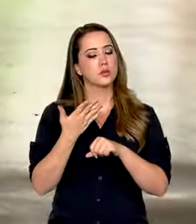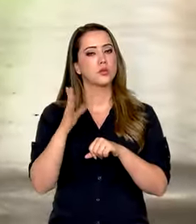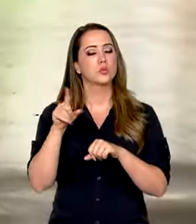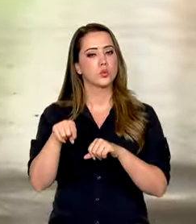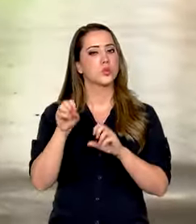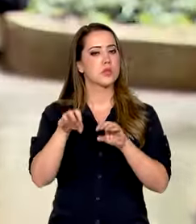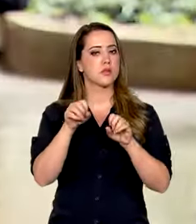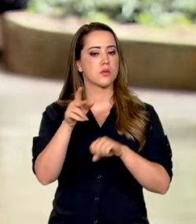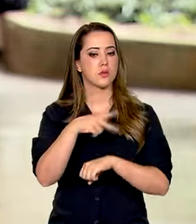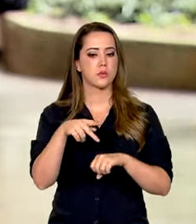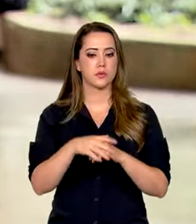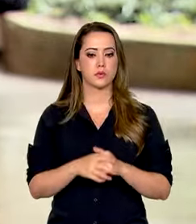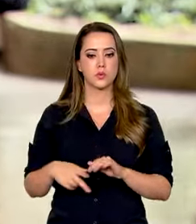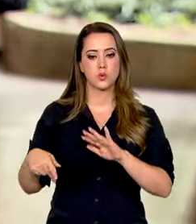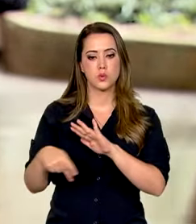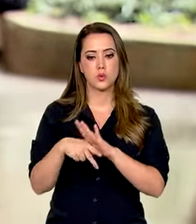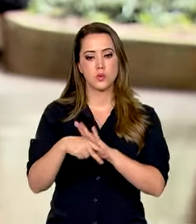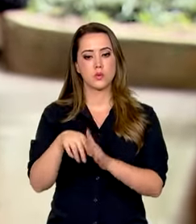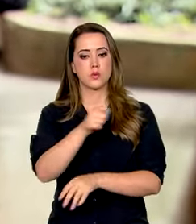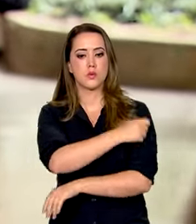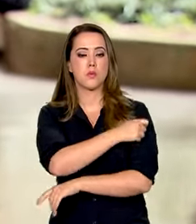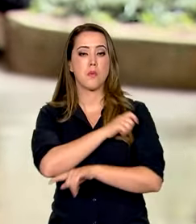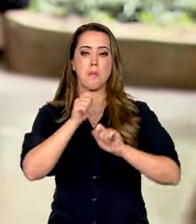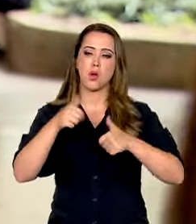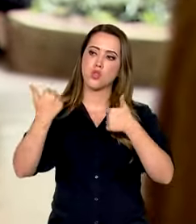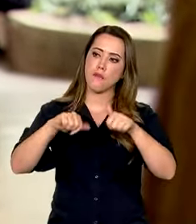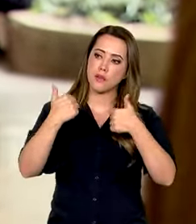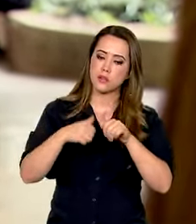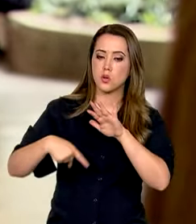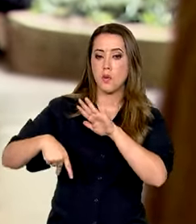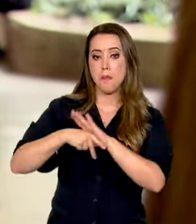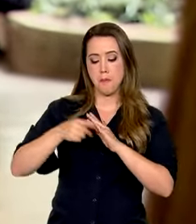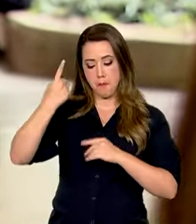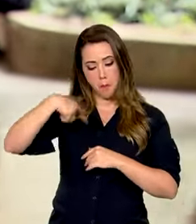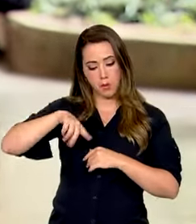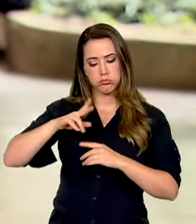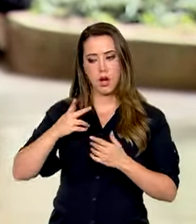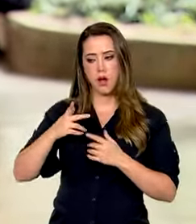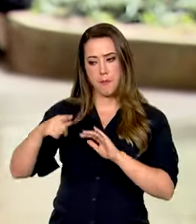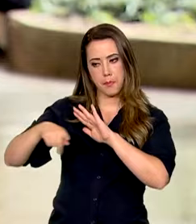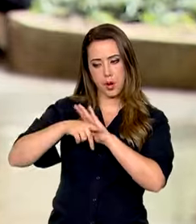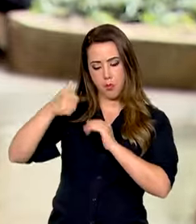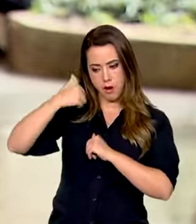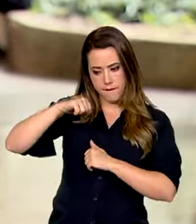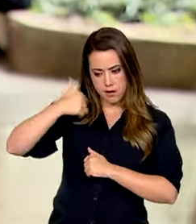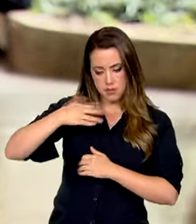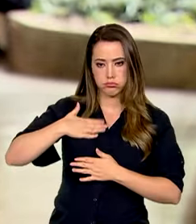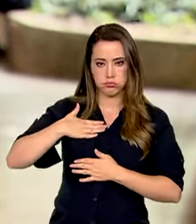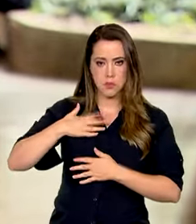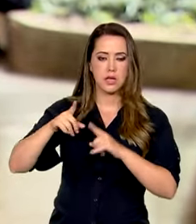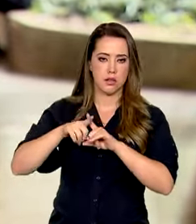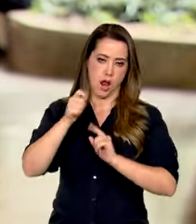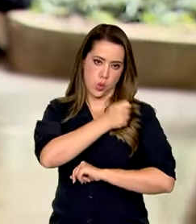ensino no país os próprios alunos né eles podem avaliar o próprio desempenho deles e também podem